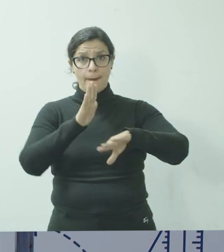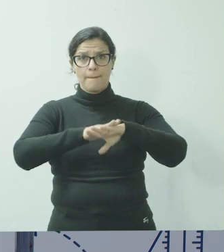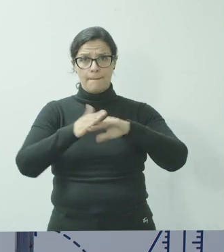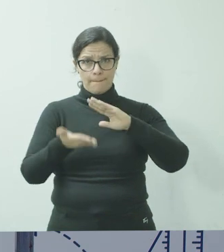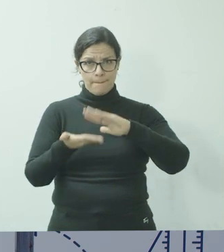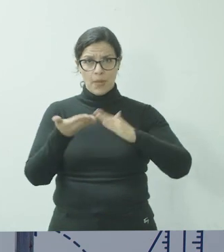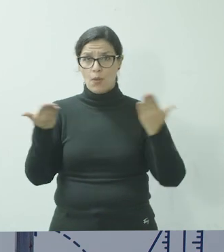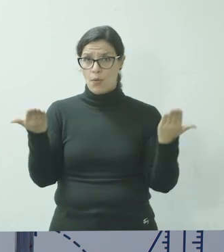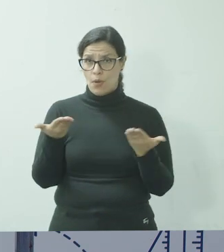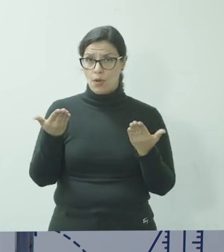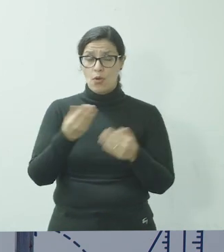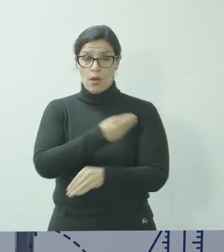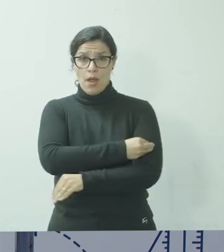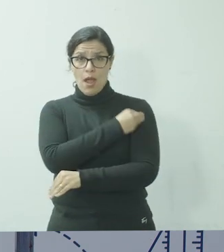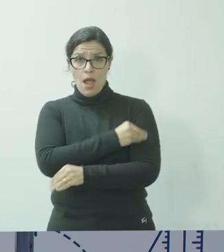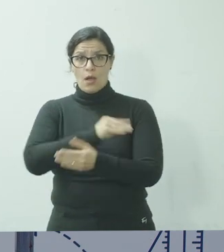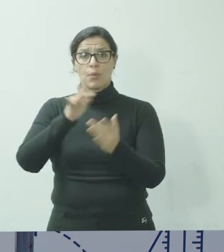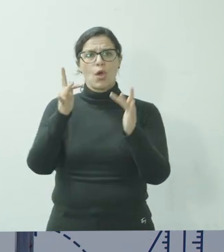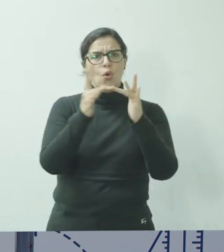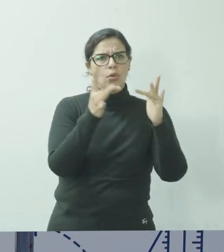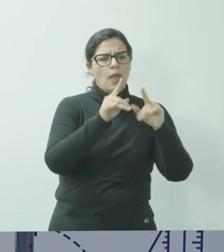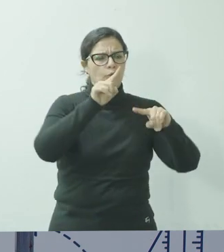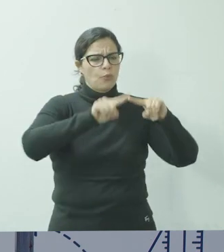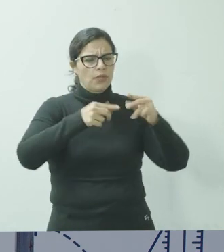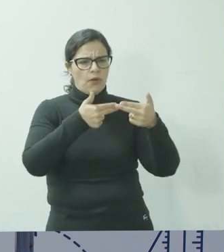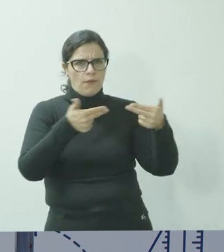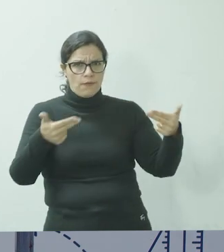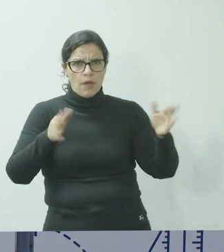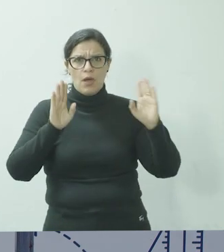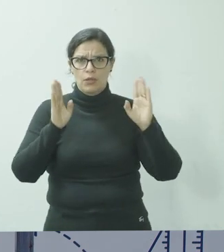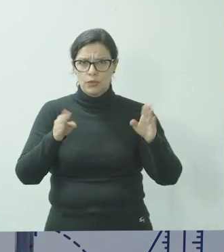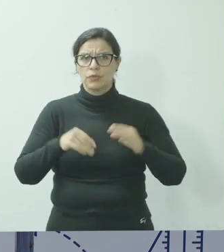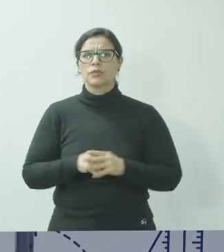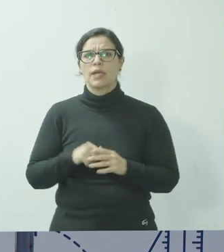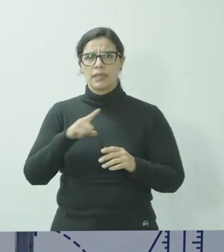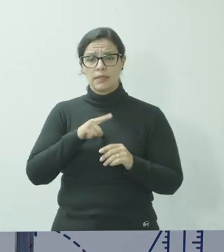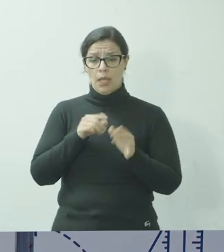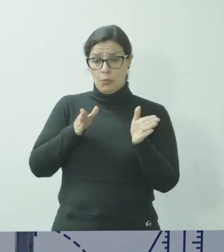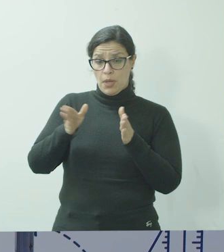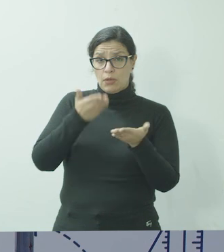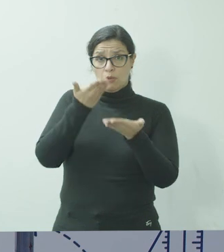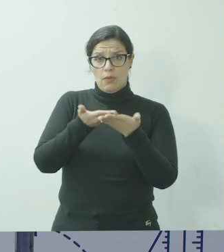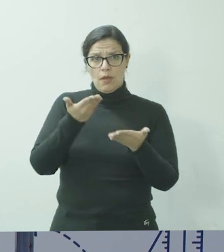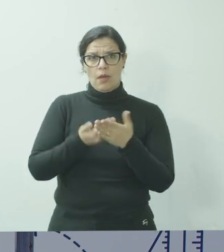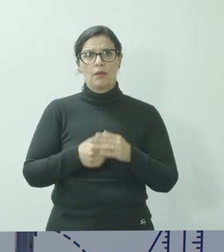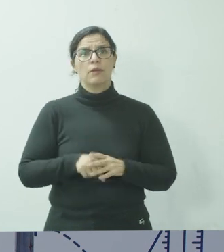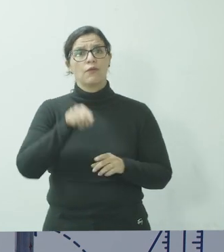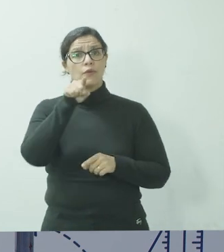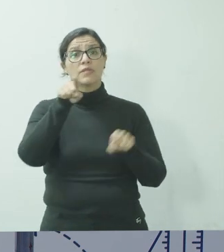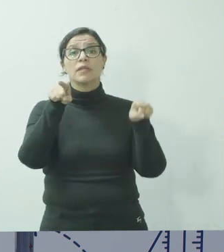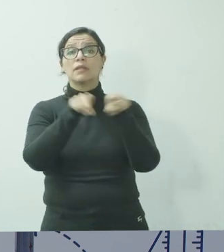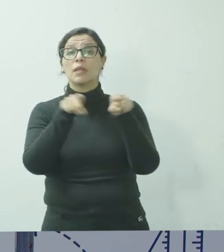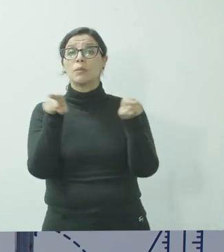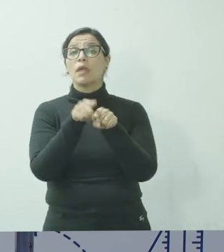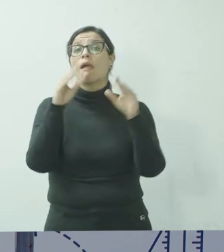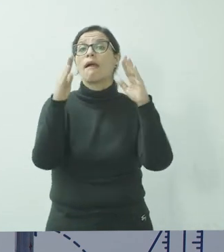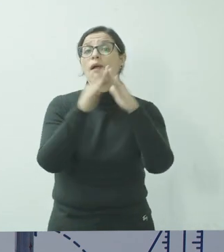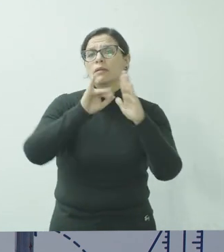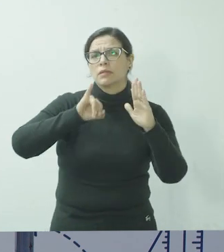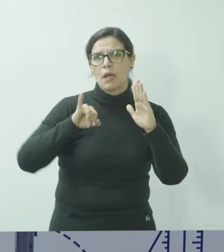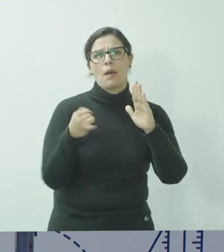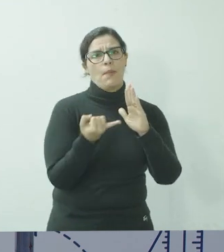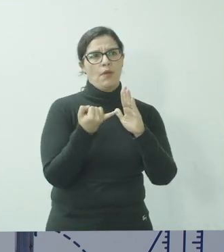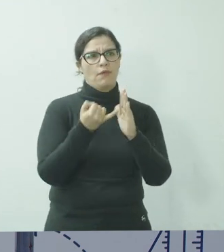minhas mãos pois eu tive contato aqui com vários materiais né durante a aula você também